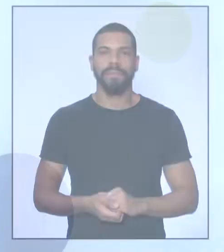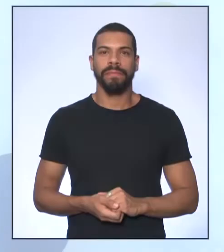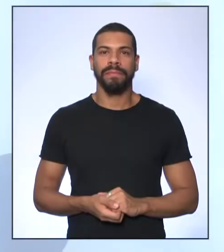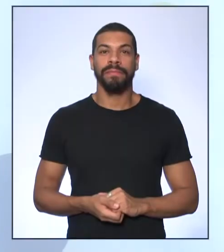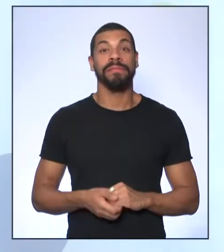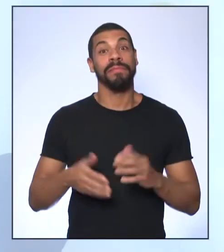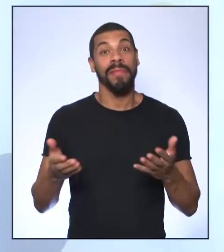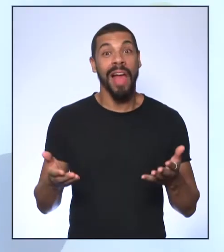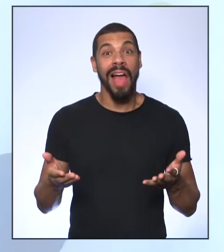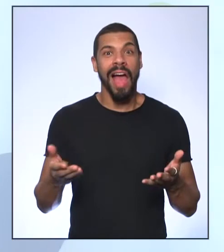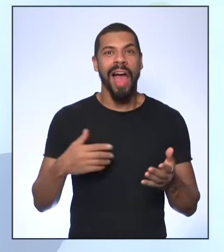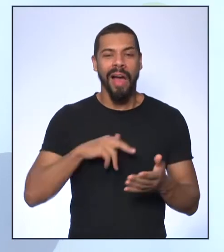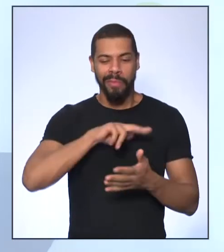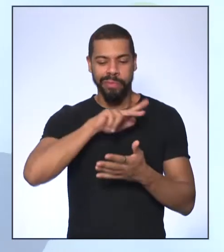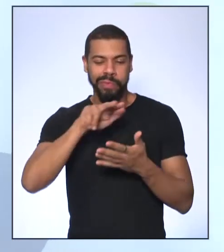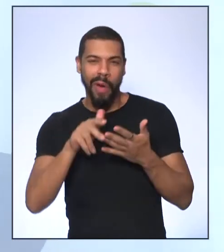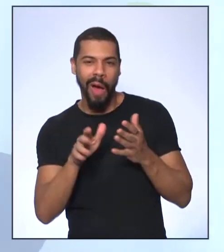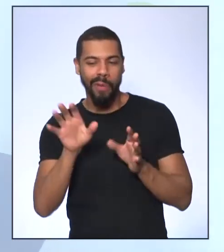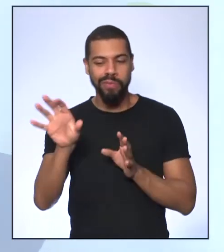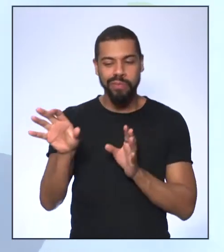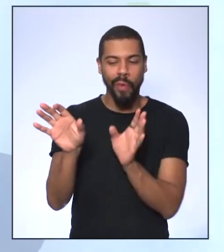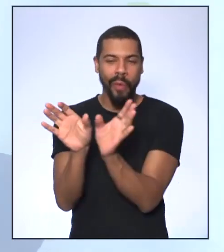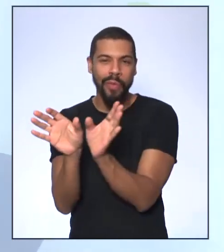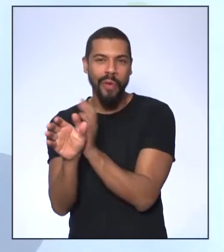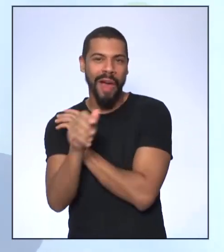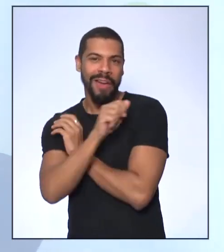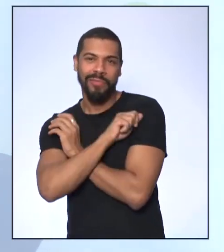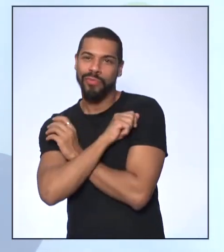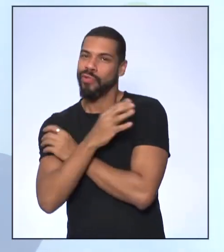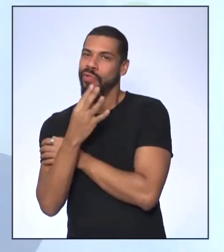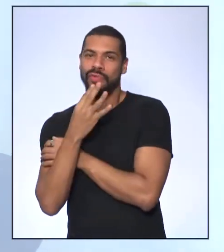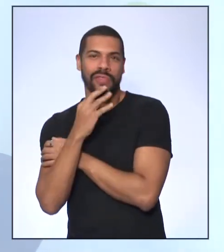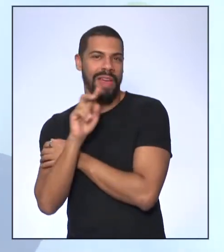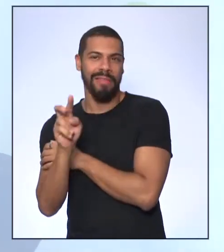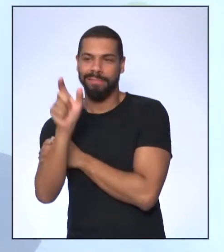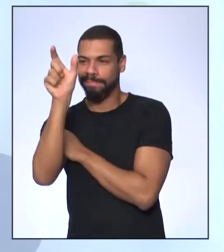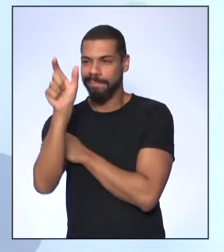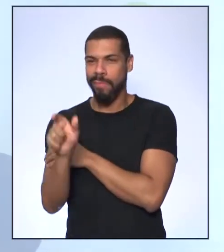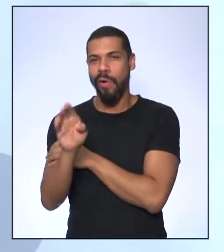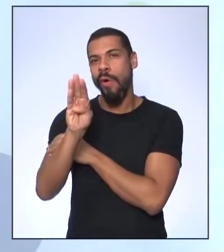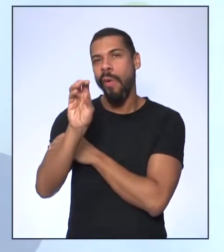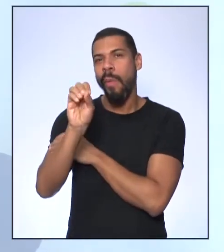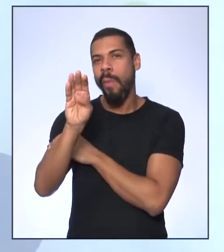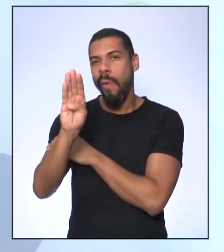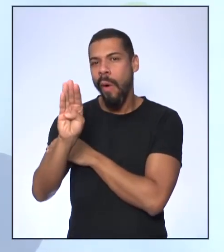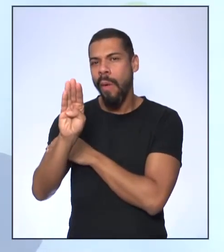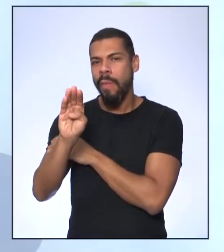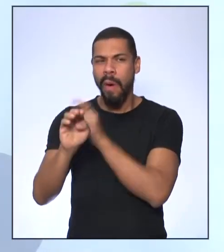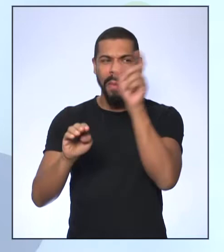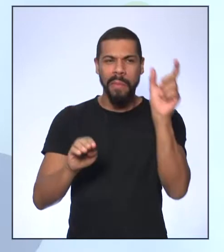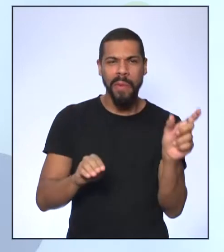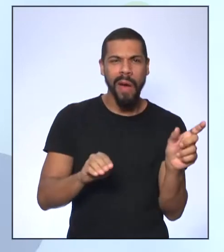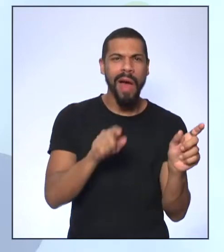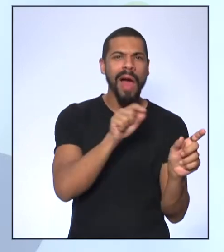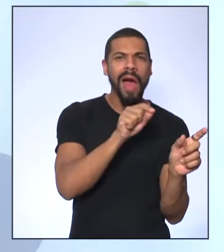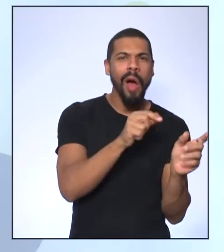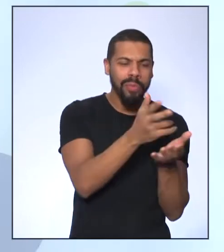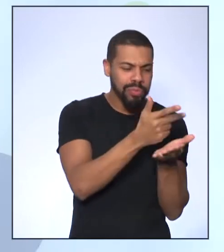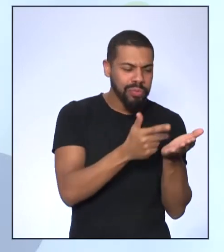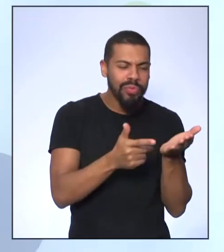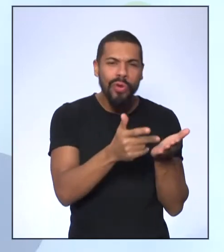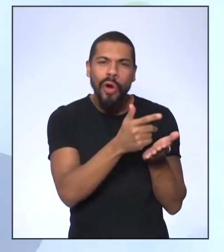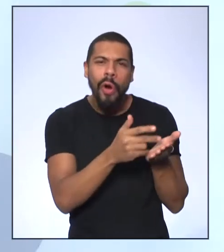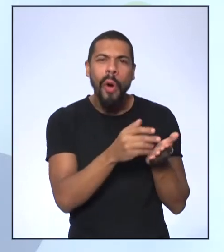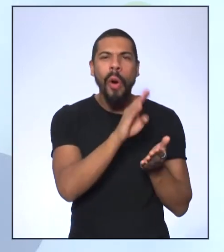Tá meio a meio, né? Teve muita gente que colocou aqui no chat que não conhece o Bob, teve gente que conhece, teve gente que falou que era o Bob Esponja. Não, não é esse